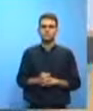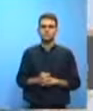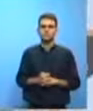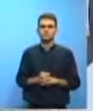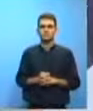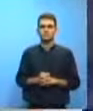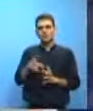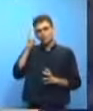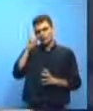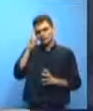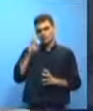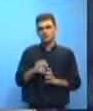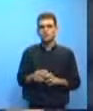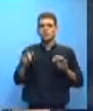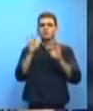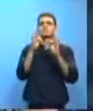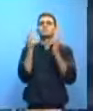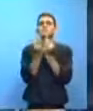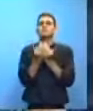daquela família que vivia no inferno.